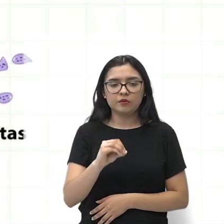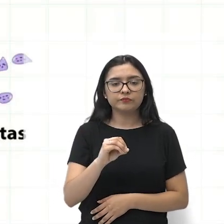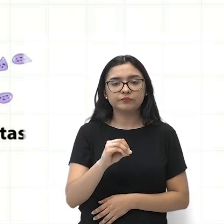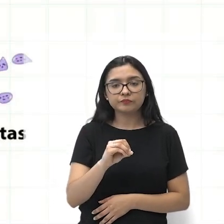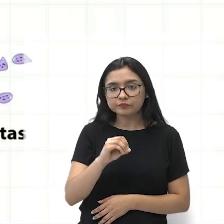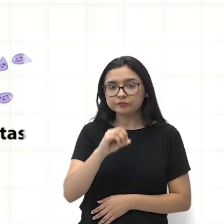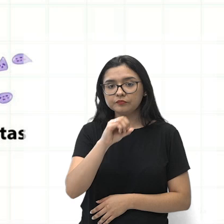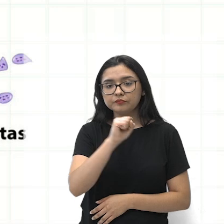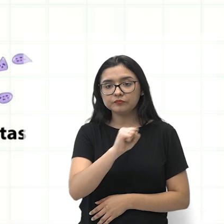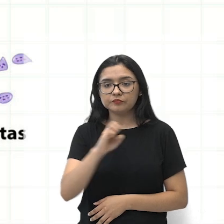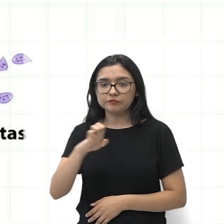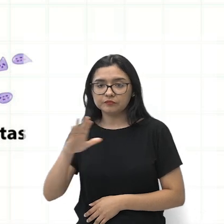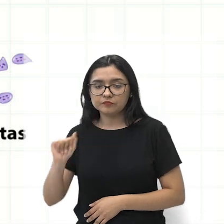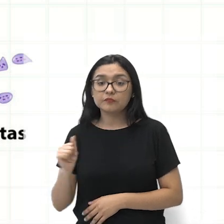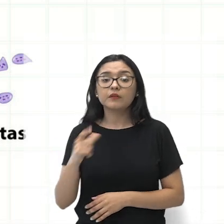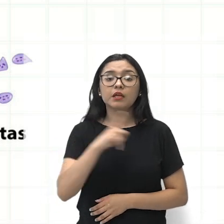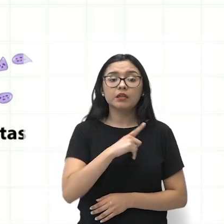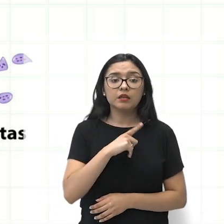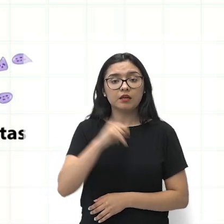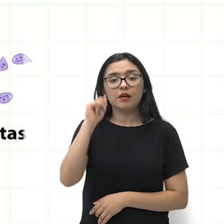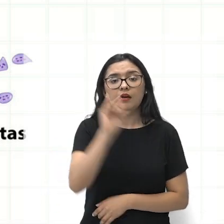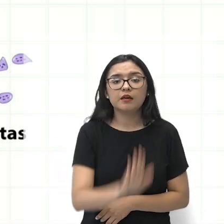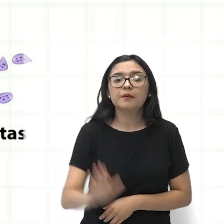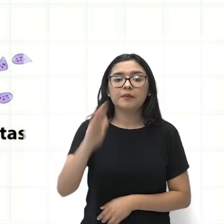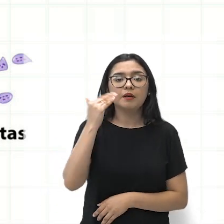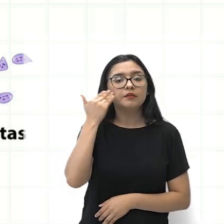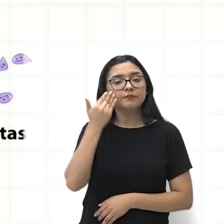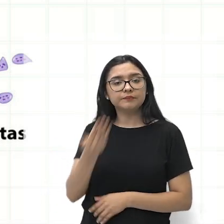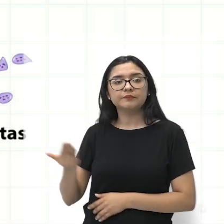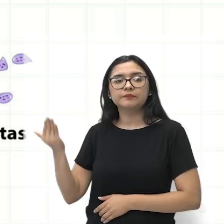Aqui nós temos a imagem do quê?